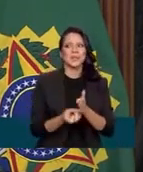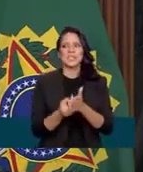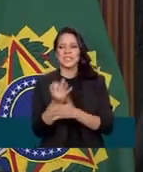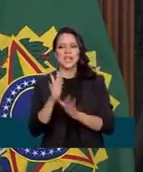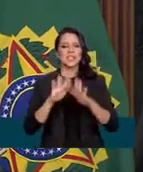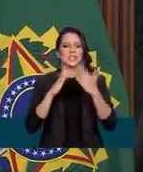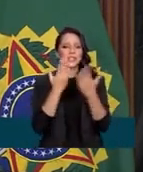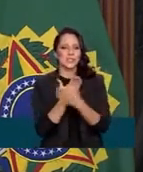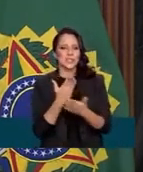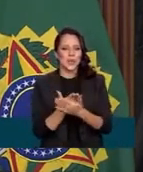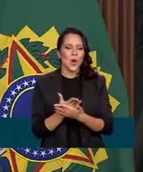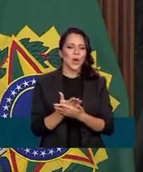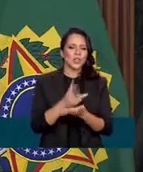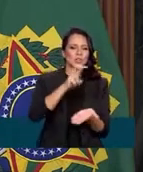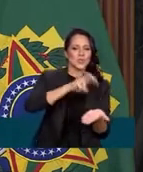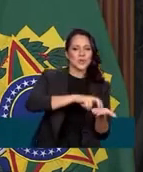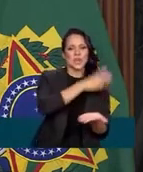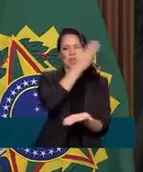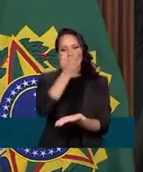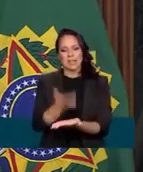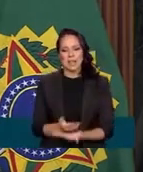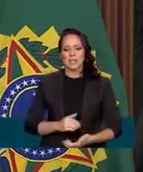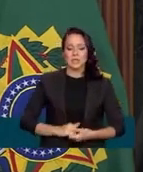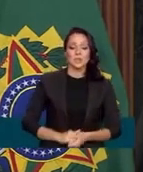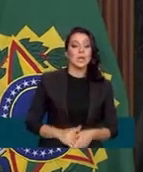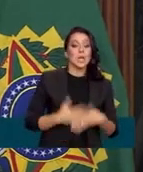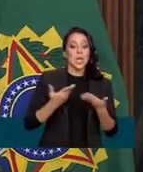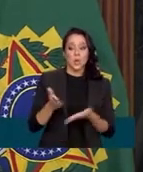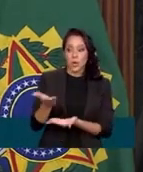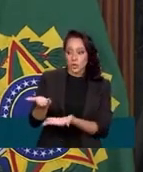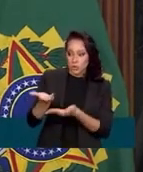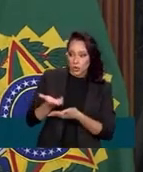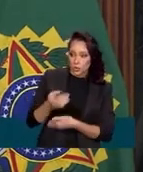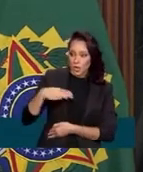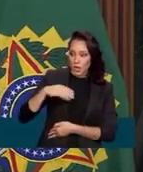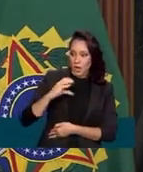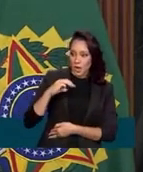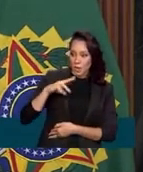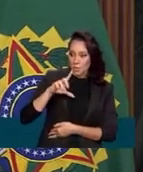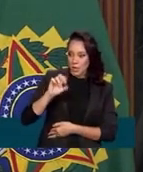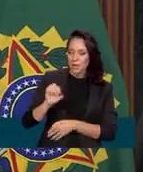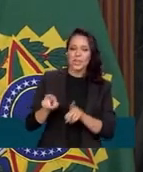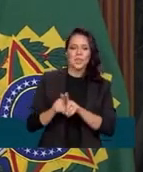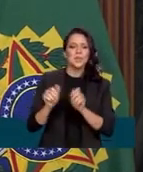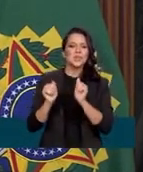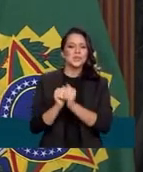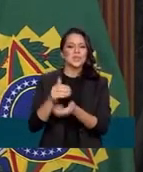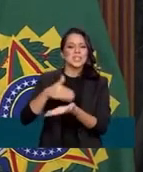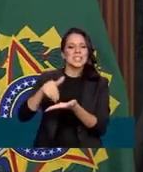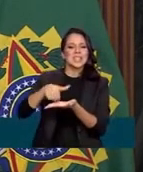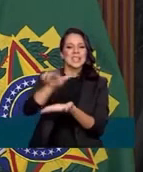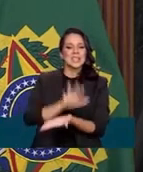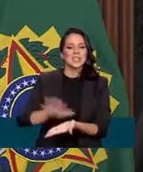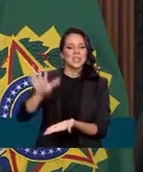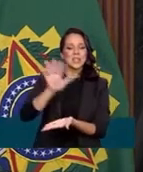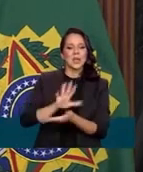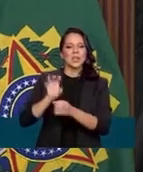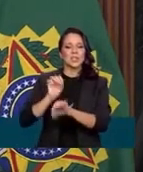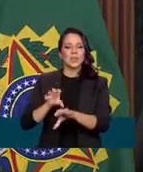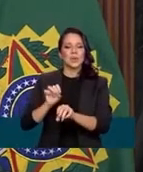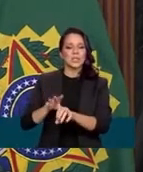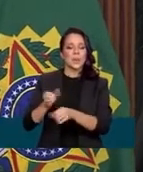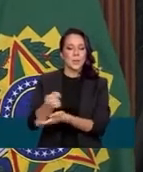é fingir é fingir que não vê né é fazer é fazer é não é comigo né comida